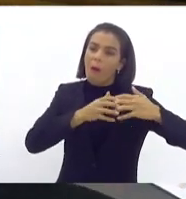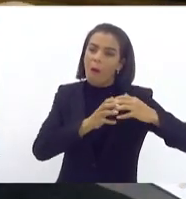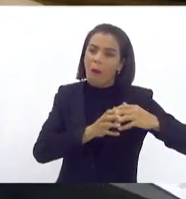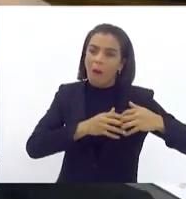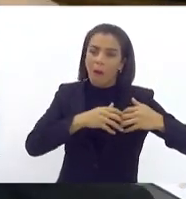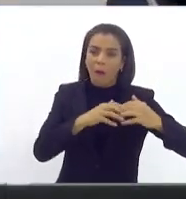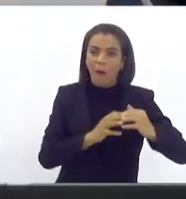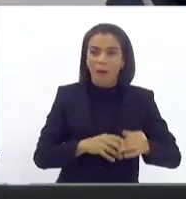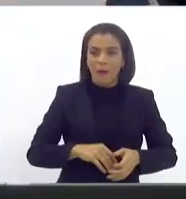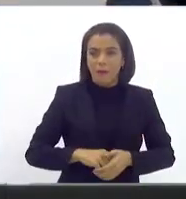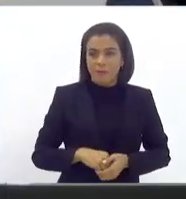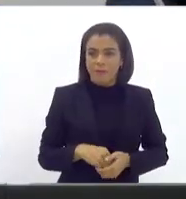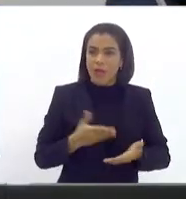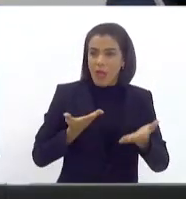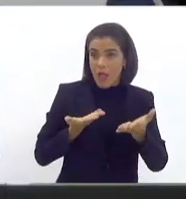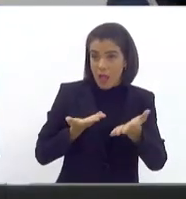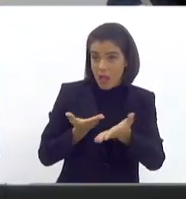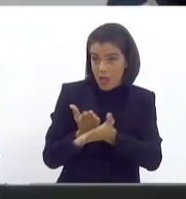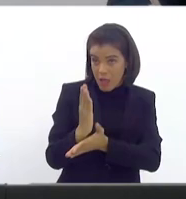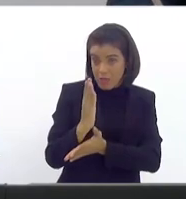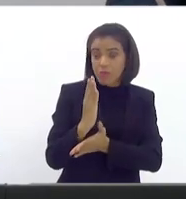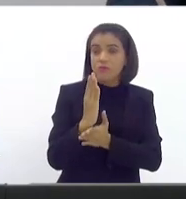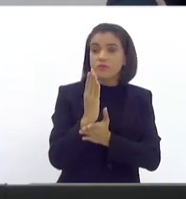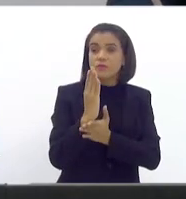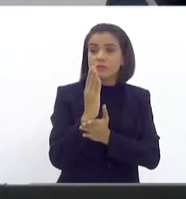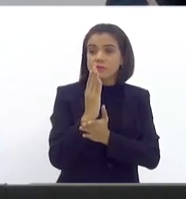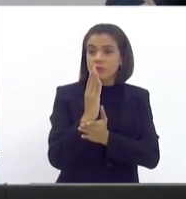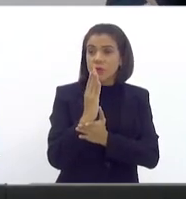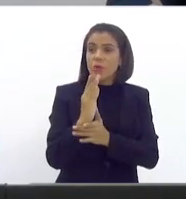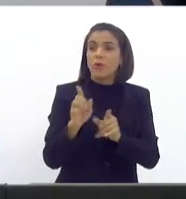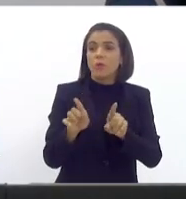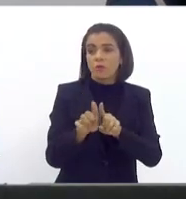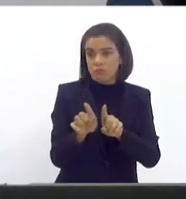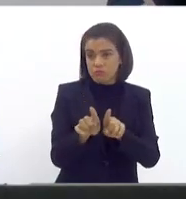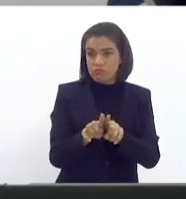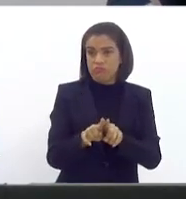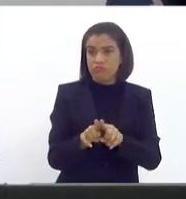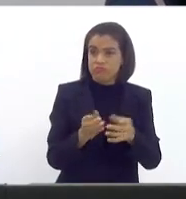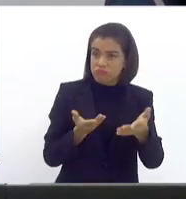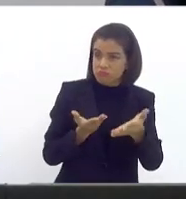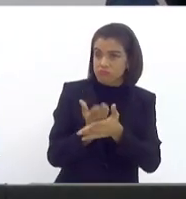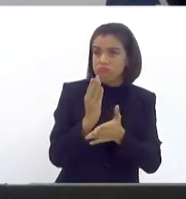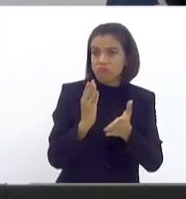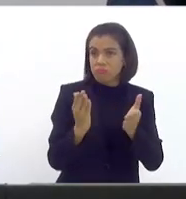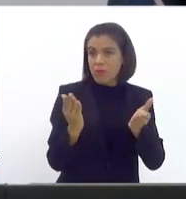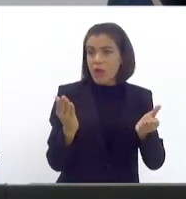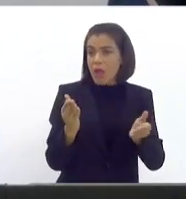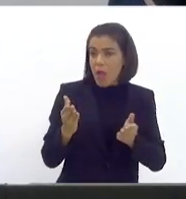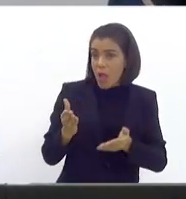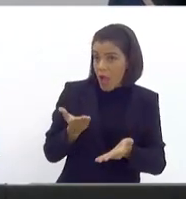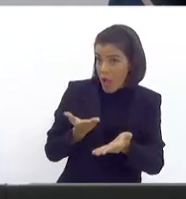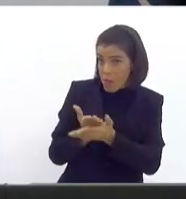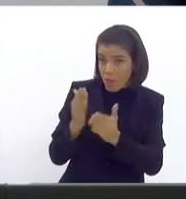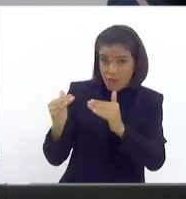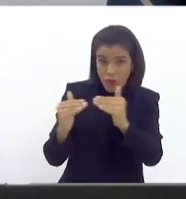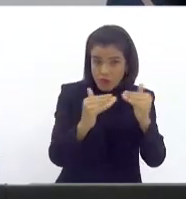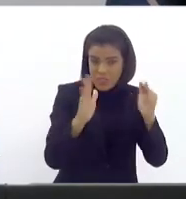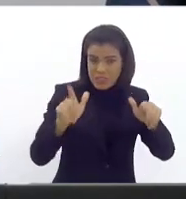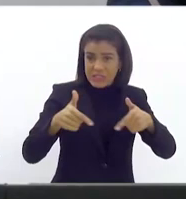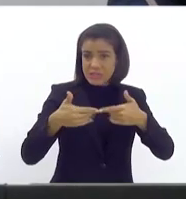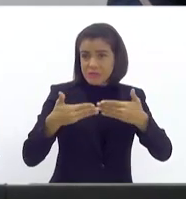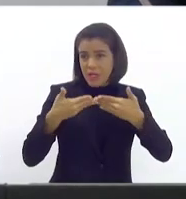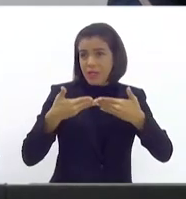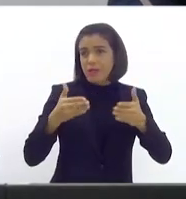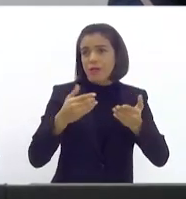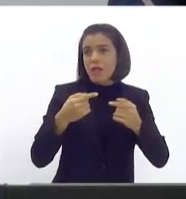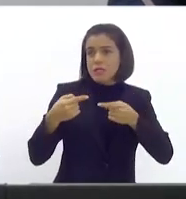então, a aprovação do recurso, o deferimento do recurso. Então, aqueles que aprovam, encerrada a discussão, aqueles que